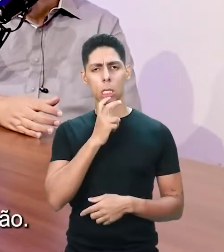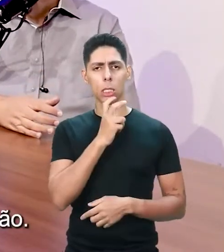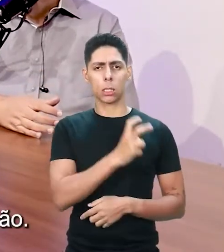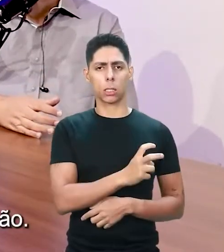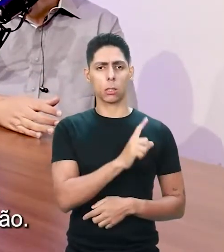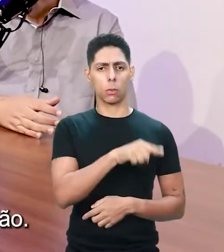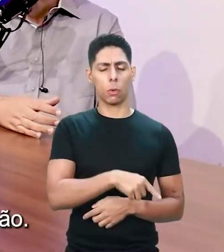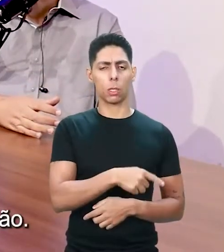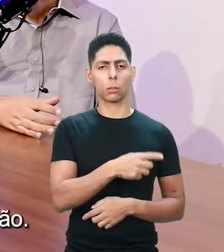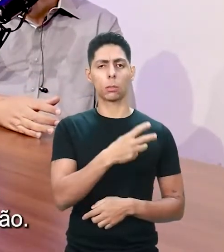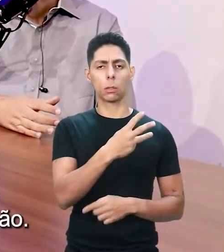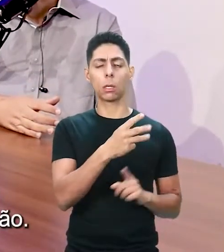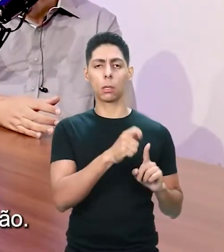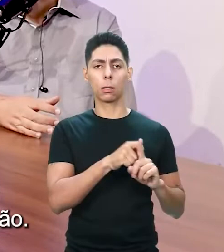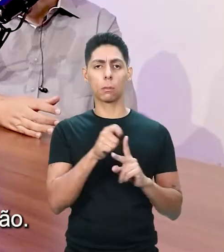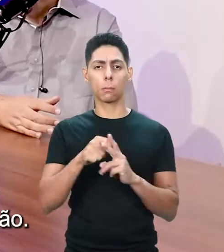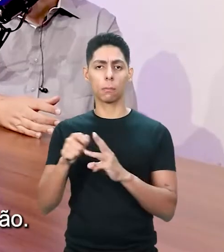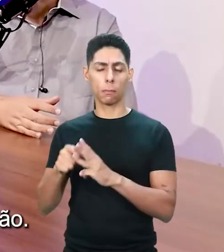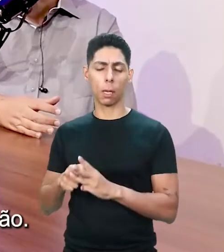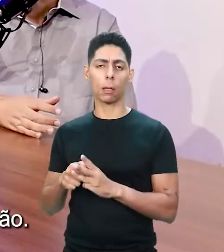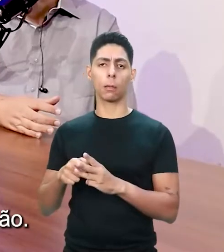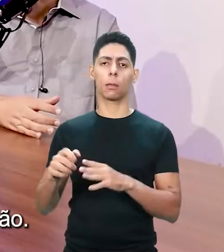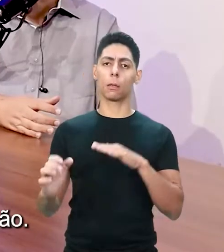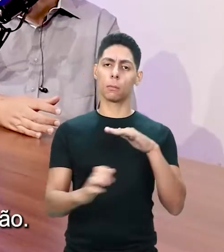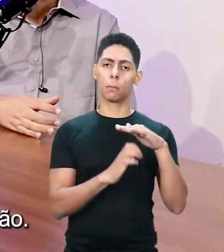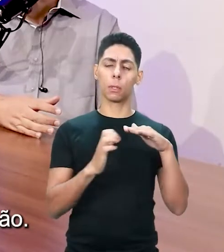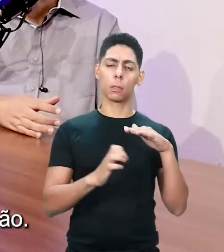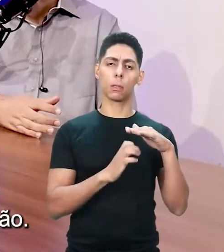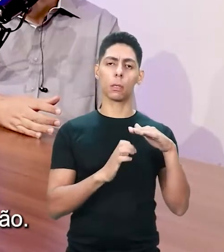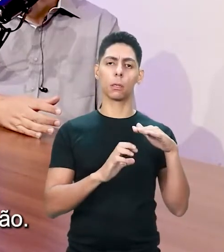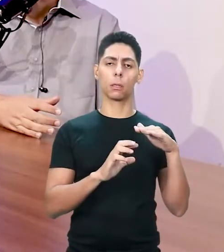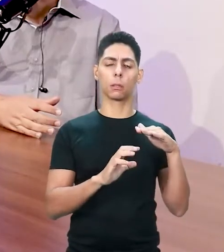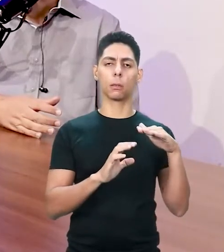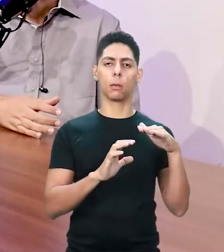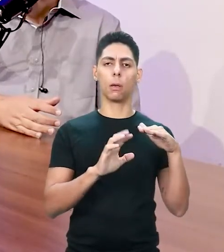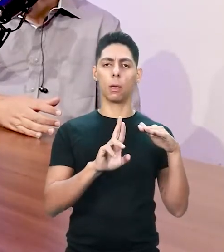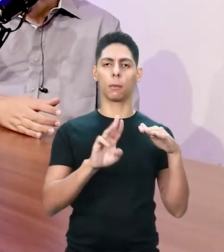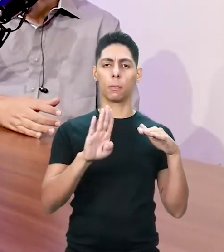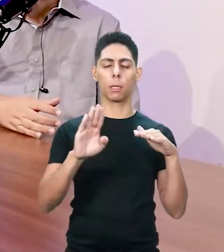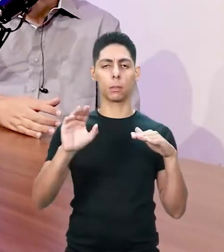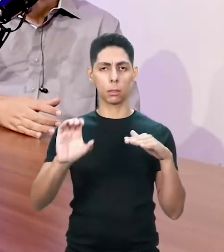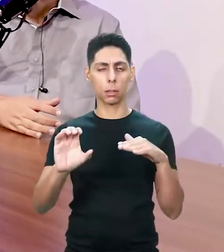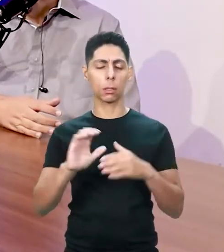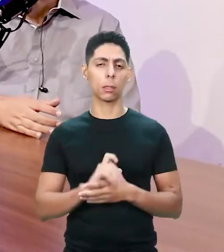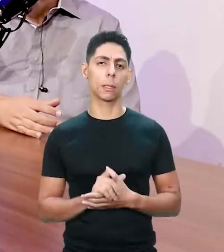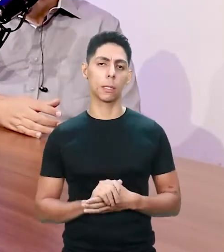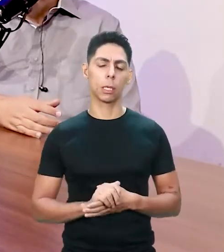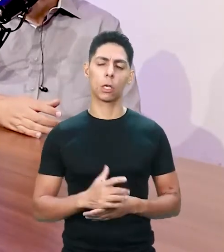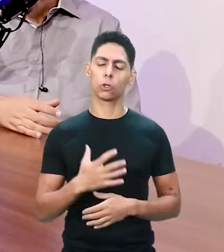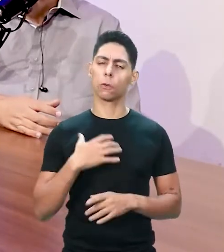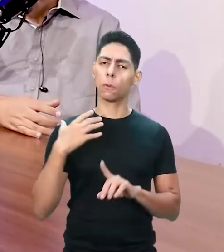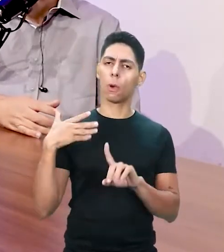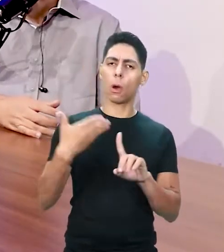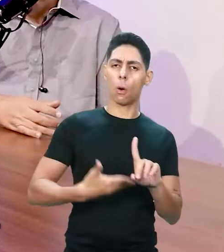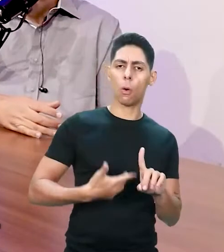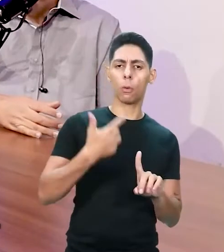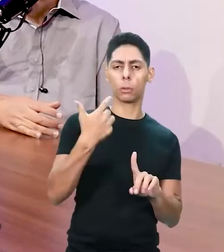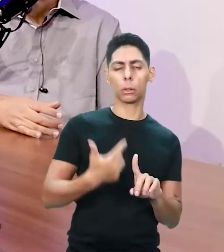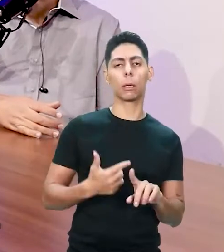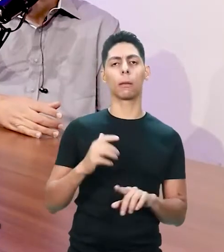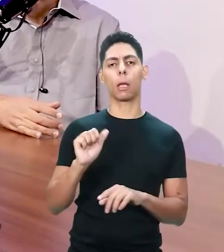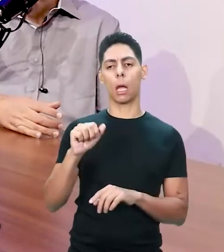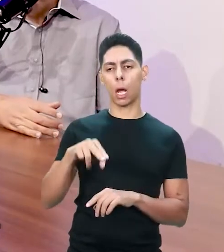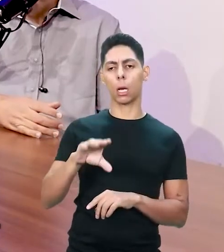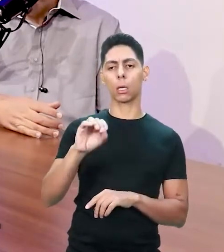5 anos e 3 meses nas empresas da EBC, na Empresa Brasil de Comunicação, tive a honra de ter sido âncora da rádio. Assim